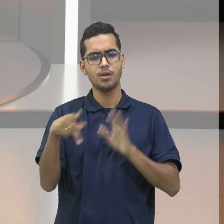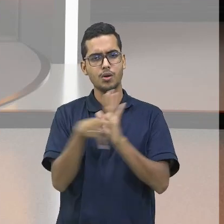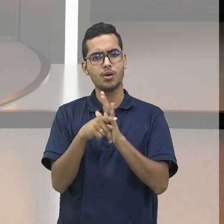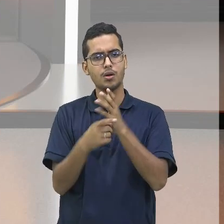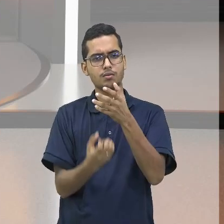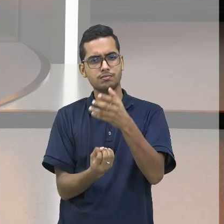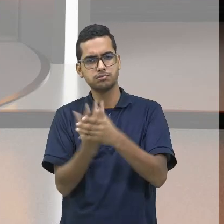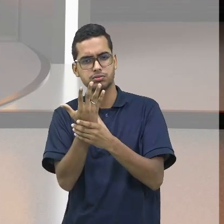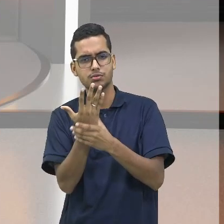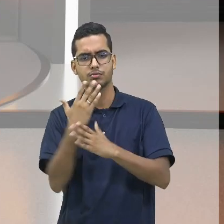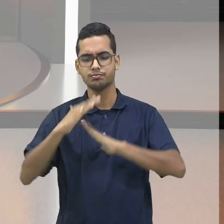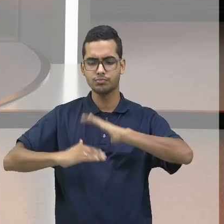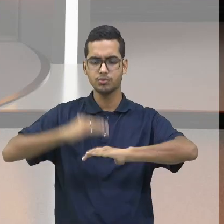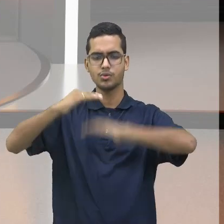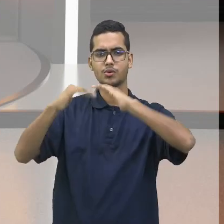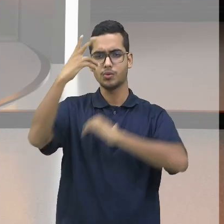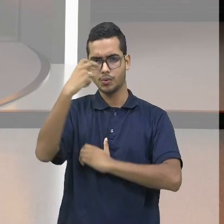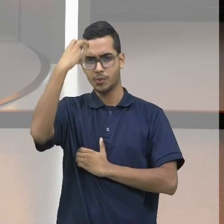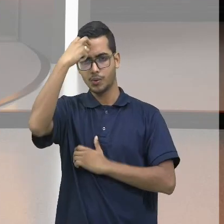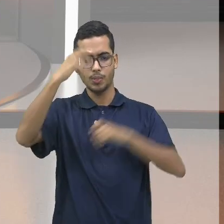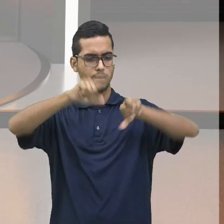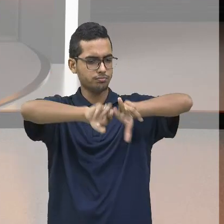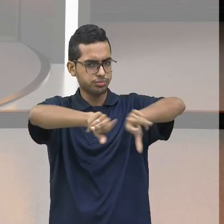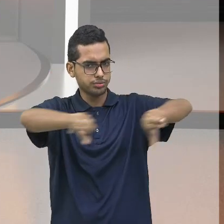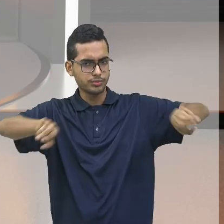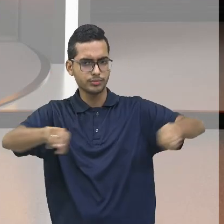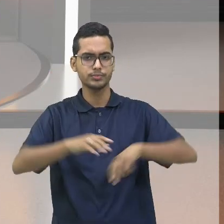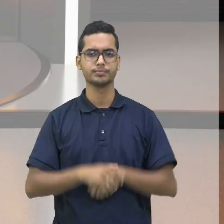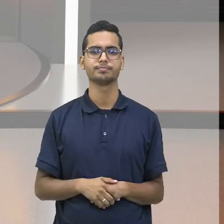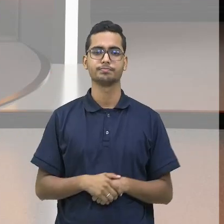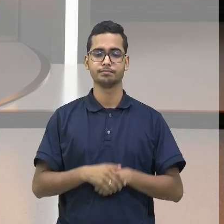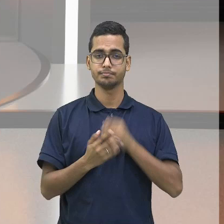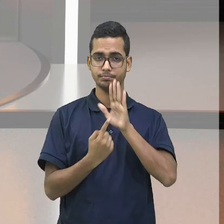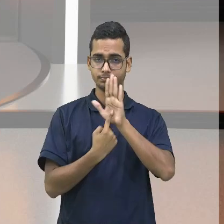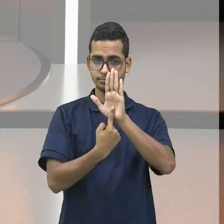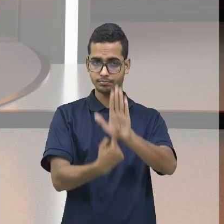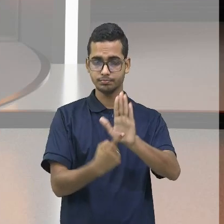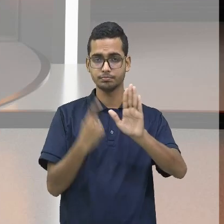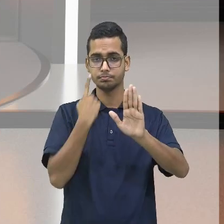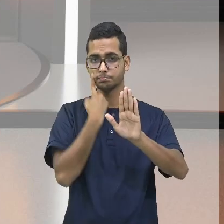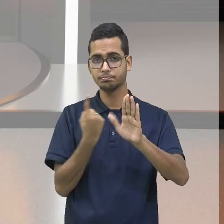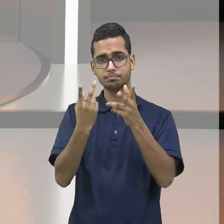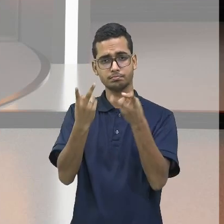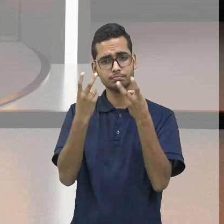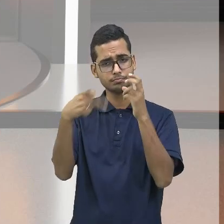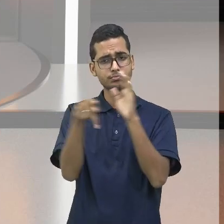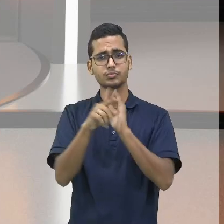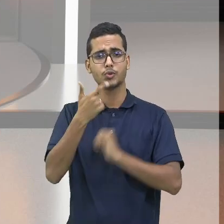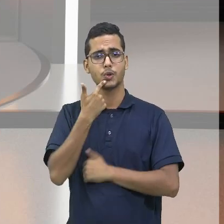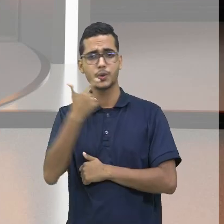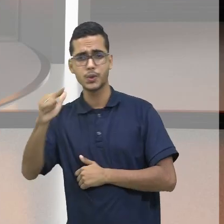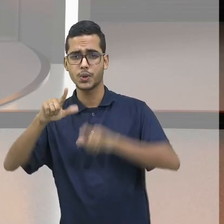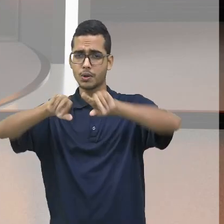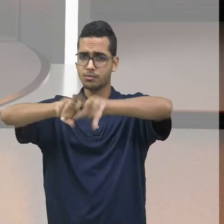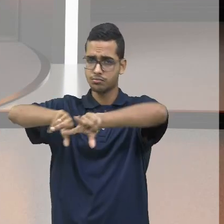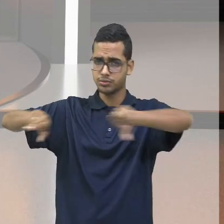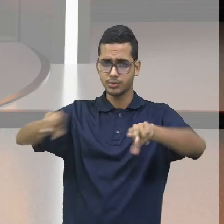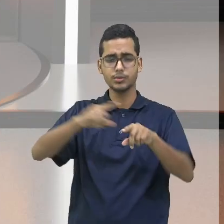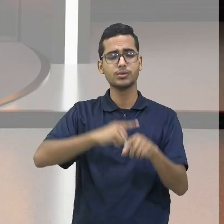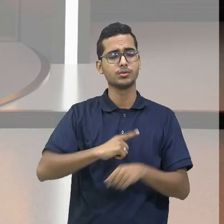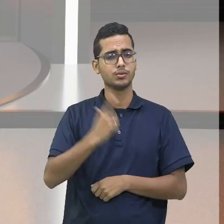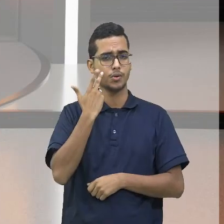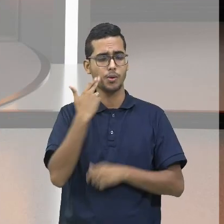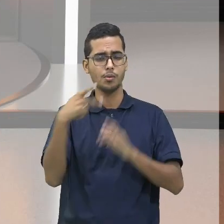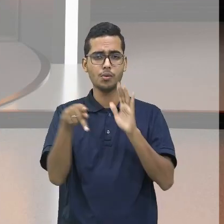e socialmente de maneiras distintas. Então você vai apresentar diversidade linguística, né, por exemplo,